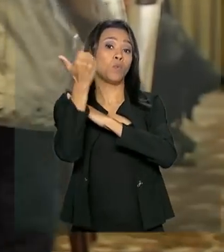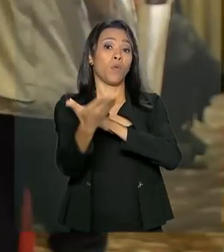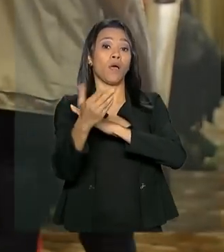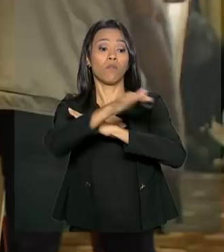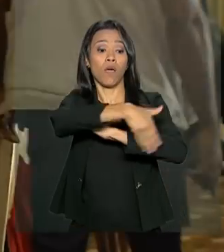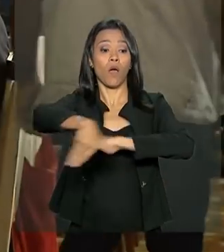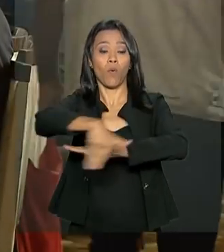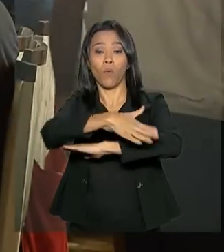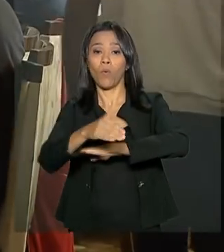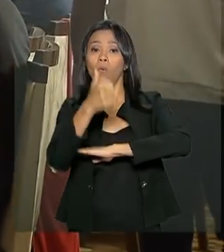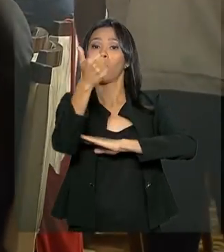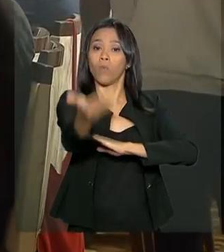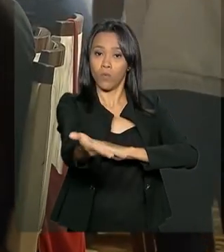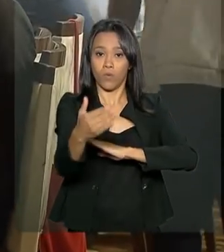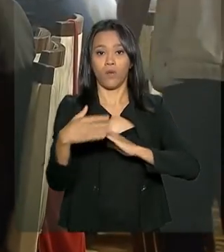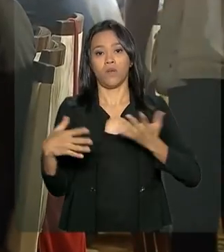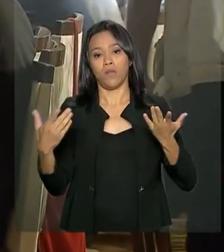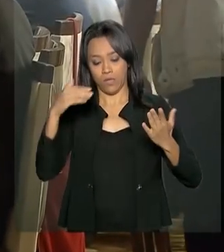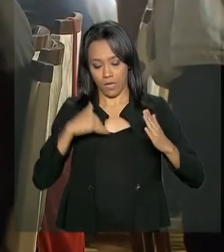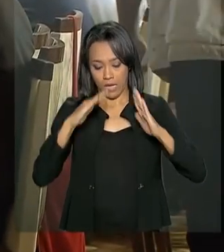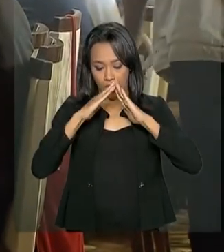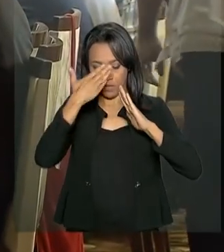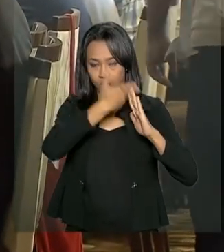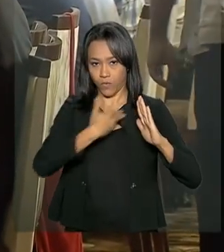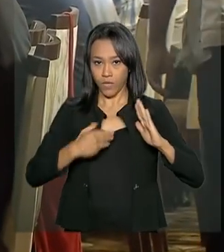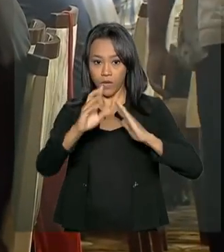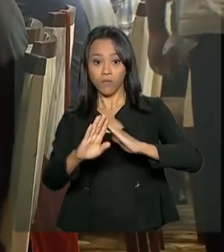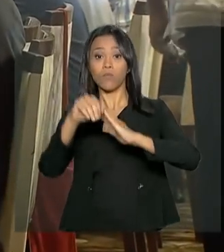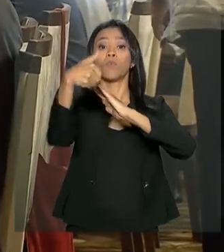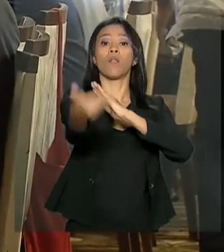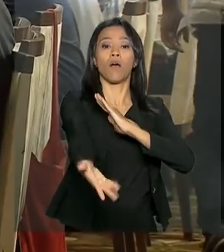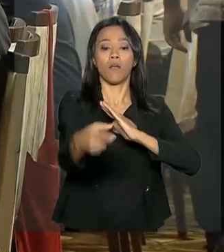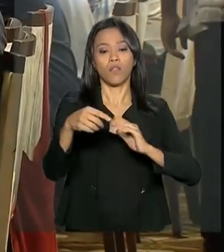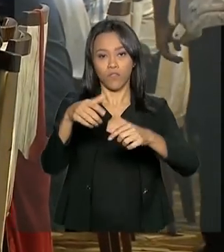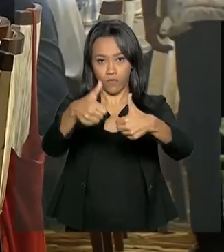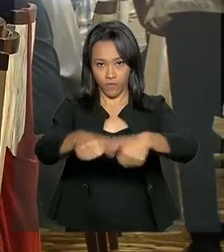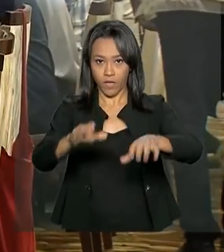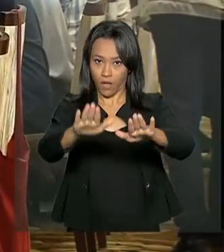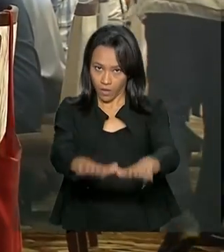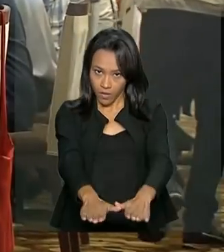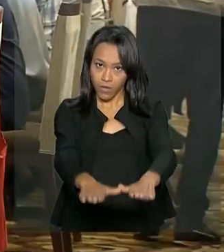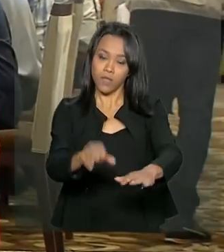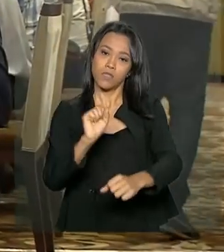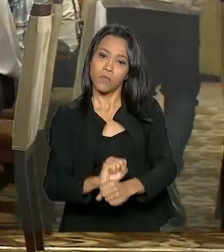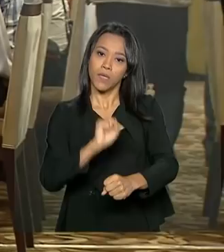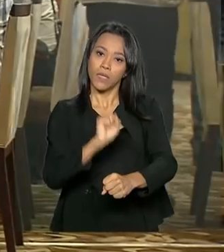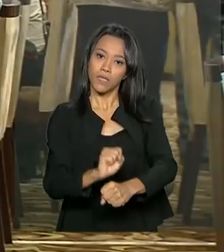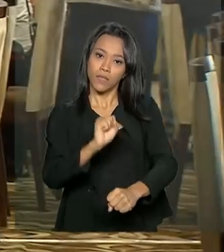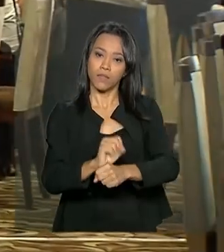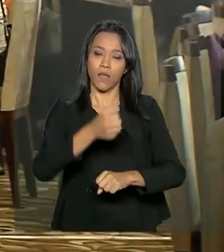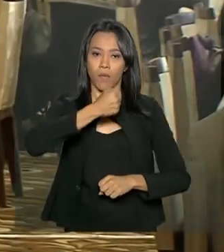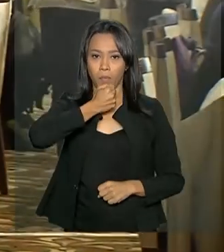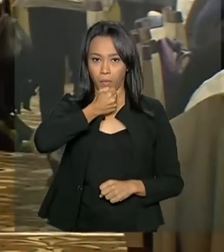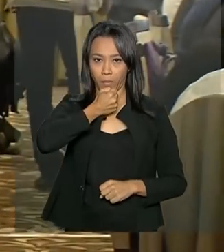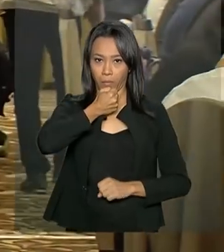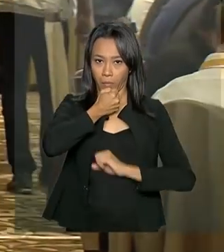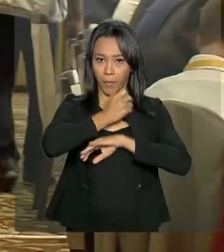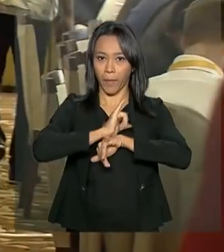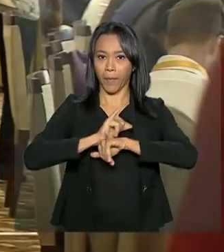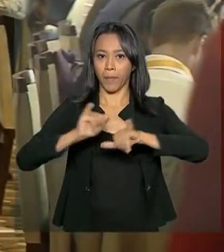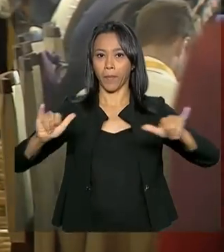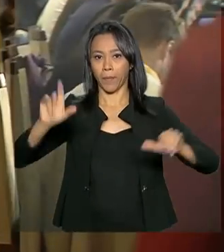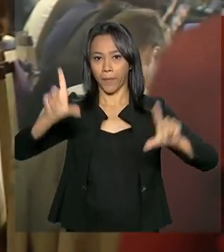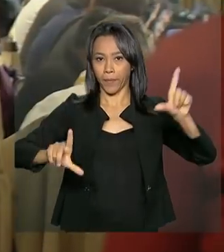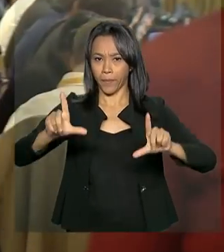do palácio. Então, a gente fica aqui até o momento dessa declaração à imprensa, que deve ocorrer